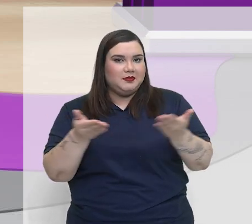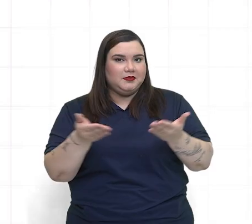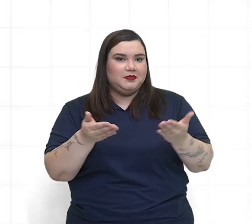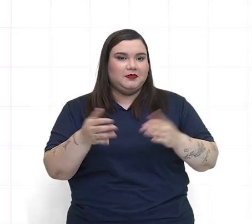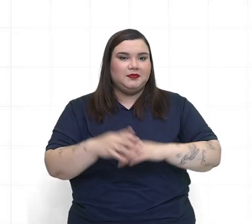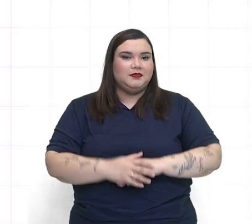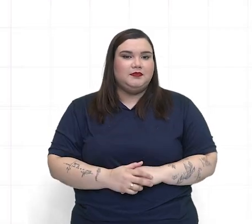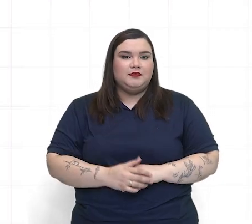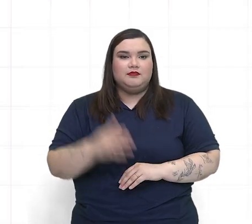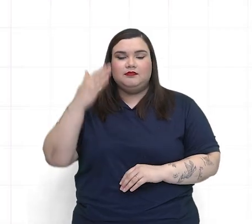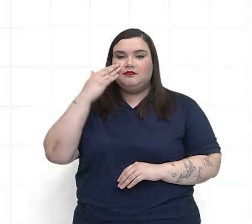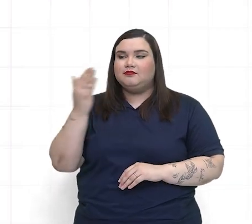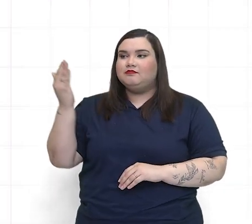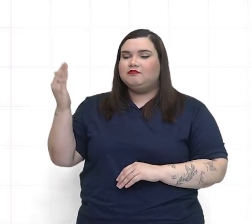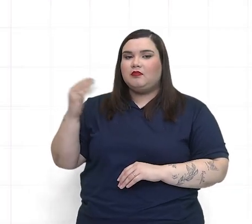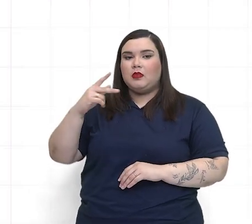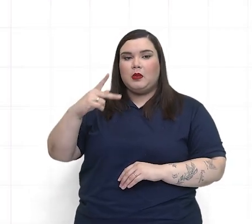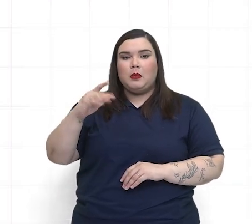acompanhem aí.